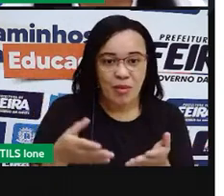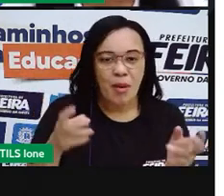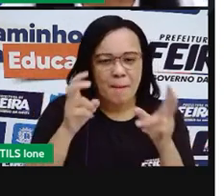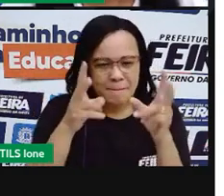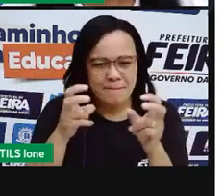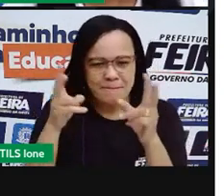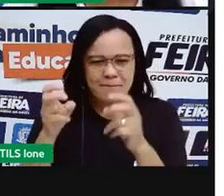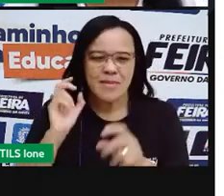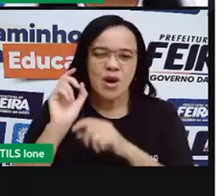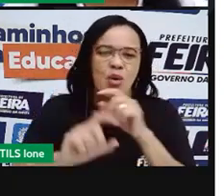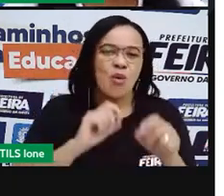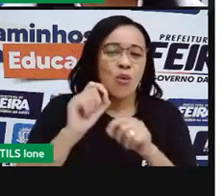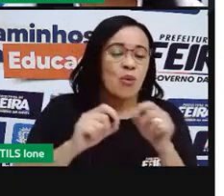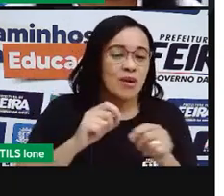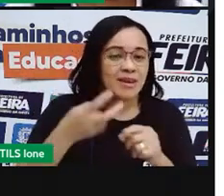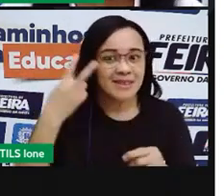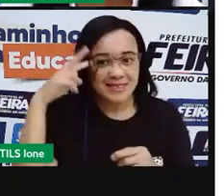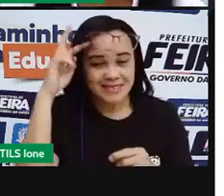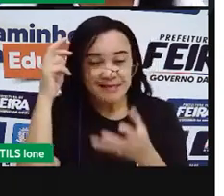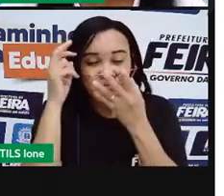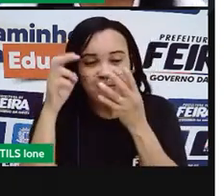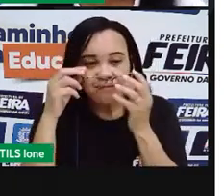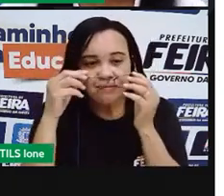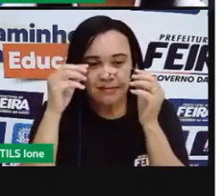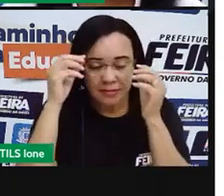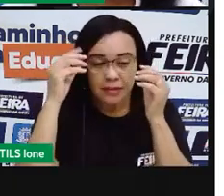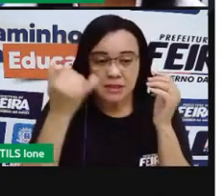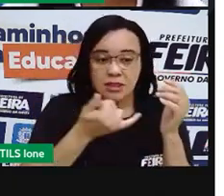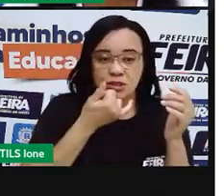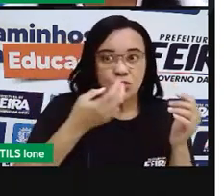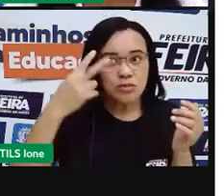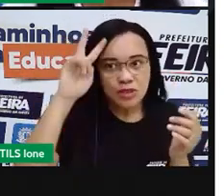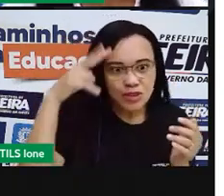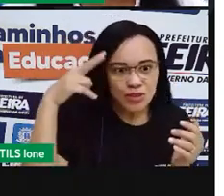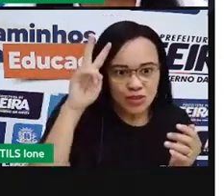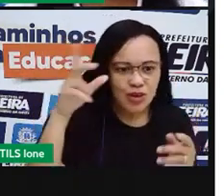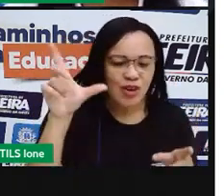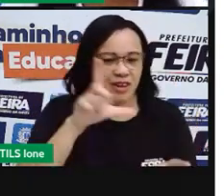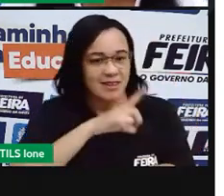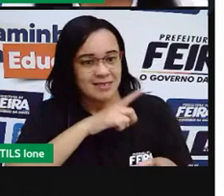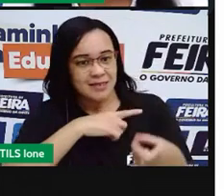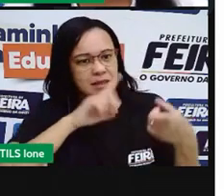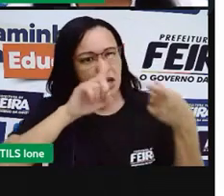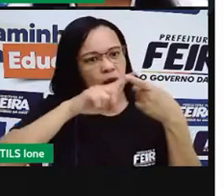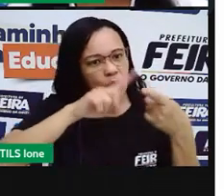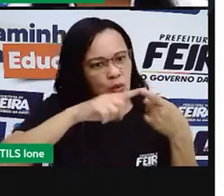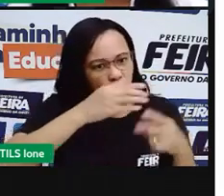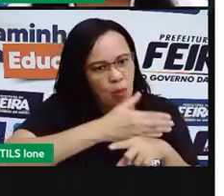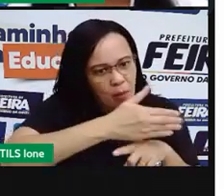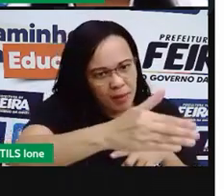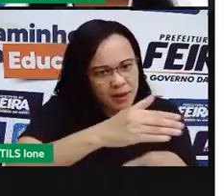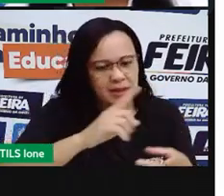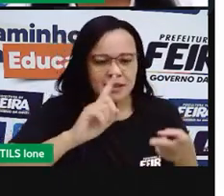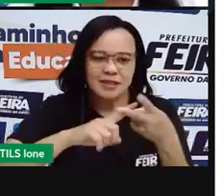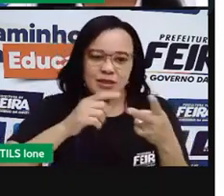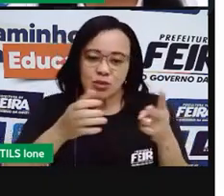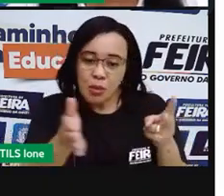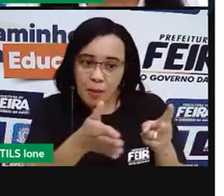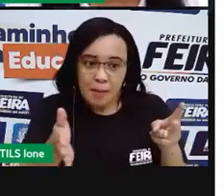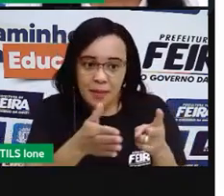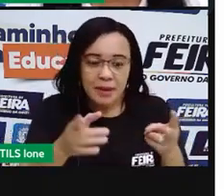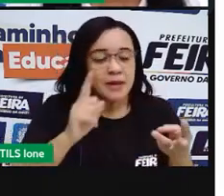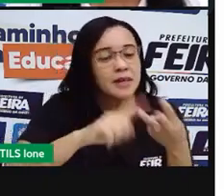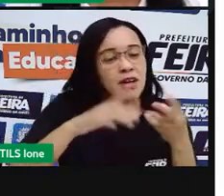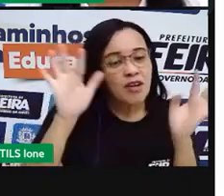história. A gente vai sempre ver o início, o meio e o fim. Por isso